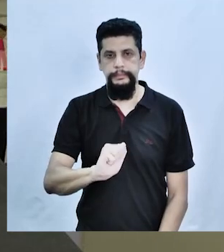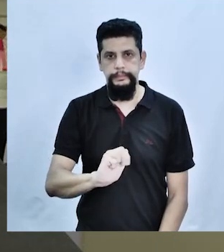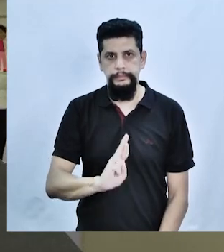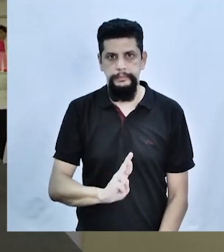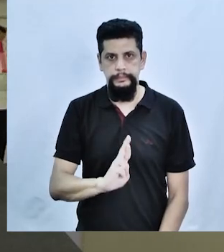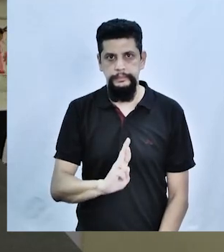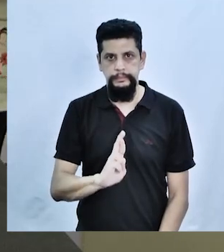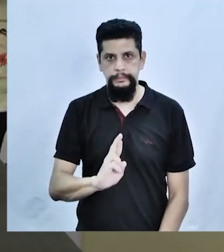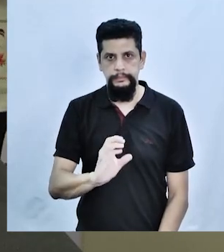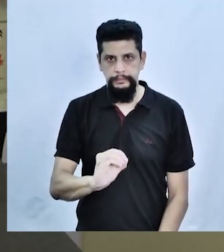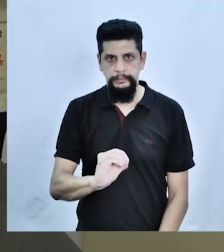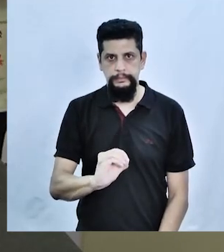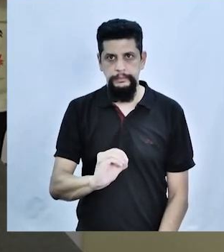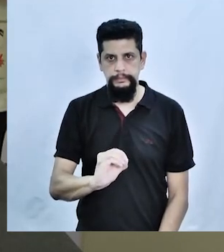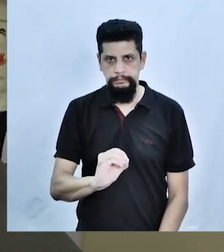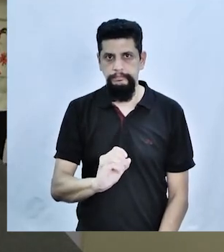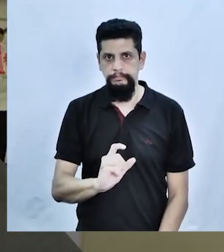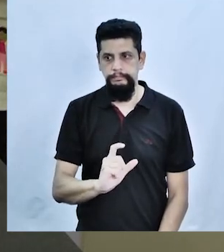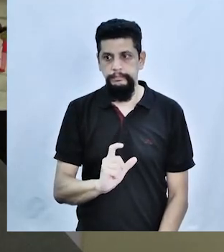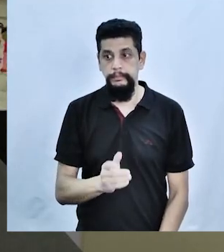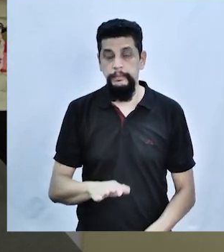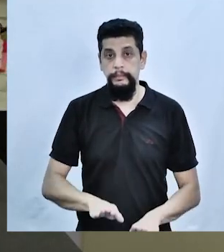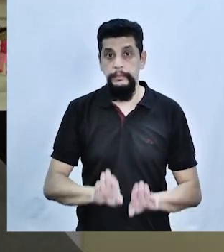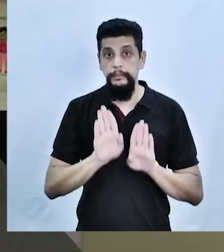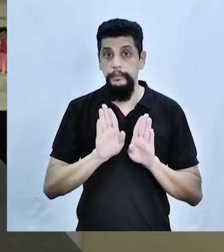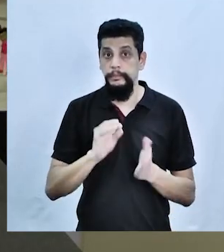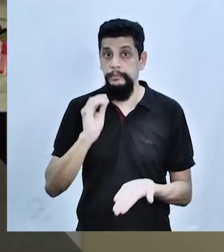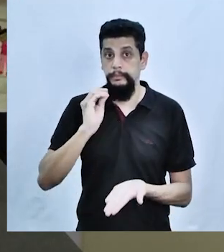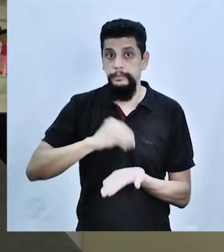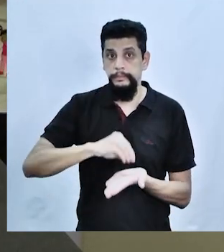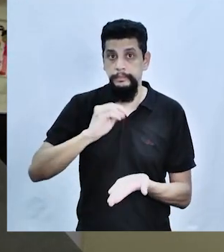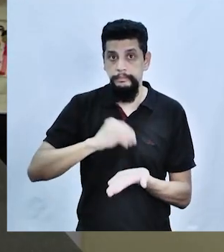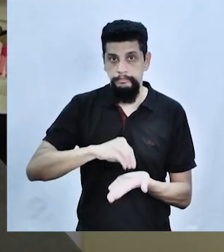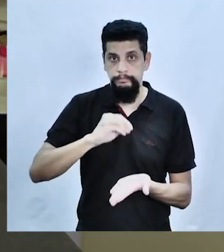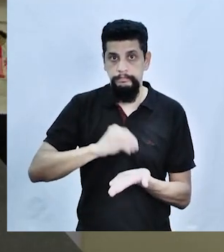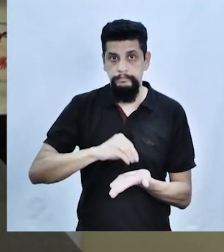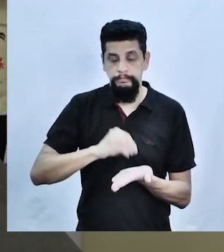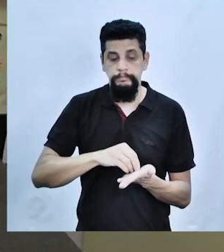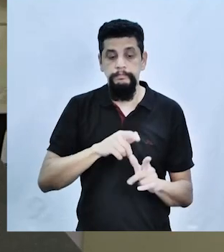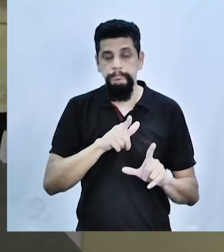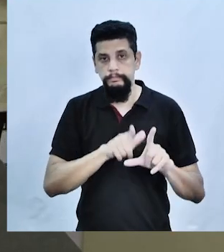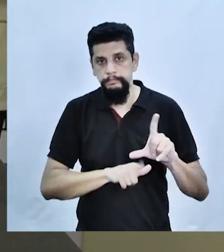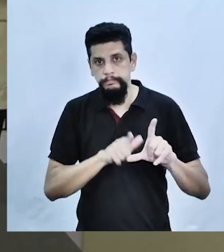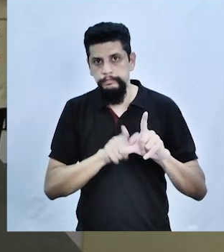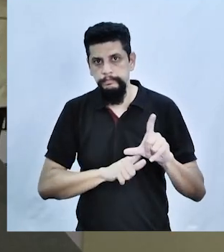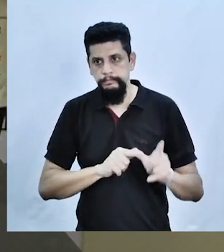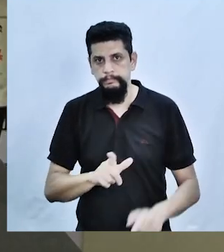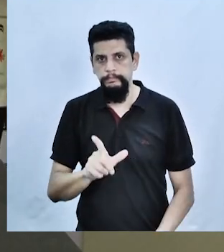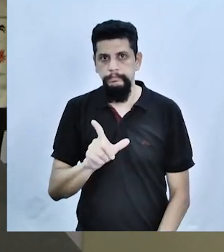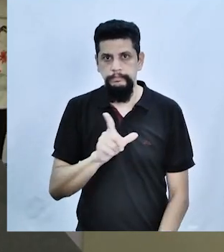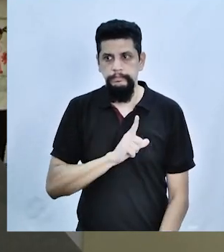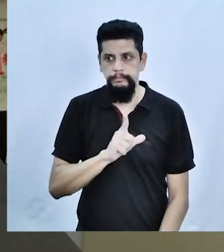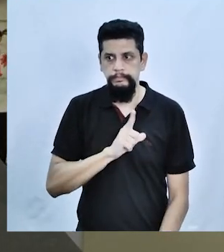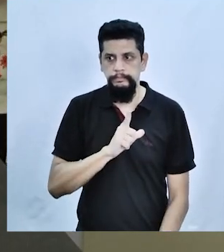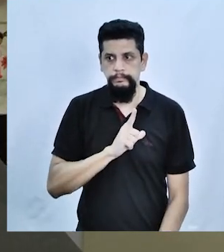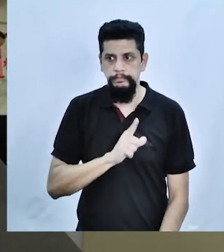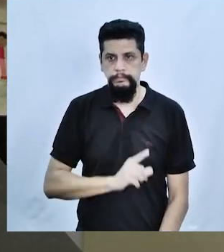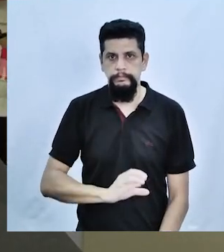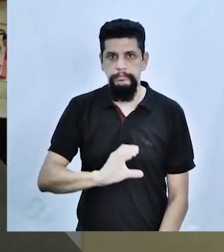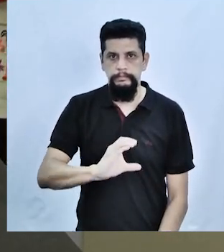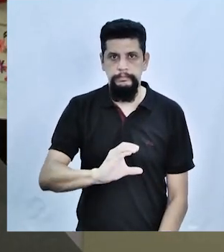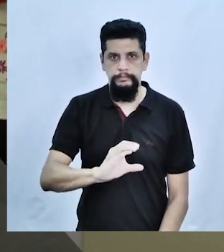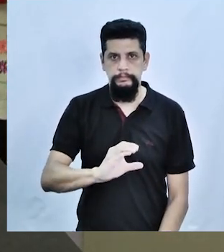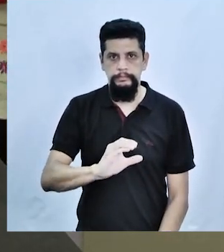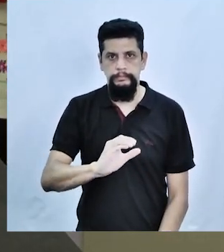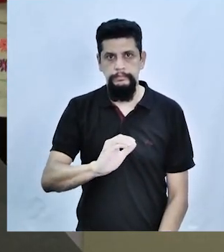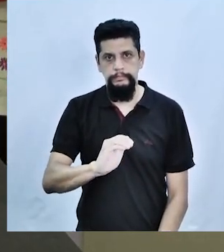carro. E aqui nós temos a palavra carro, mas está faltando letras aqui. Nós temos K